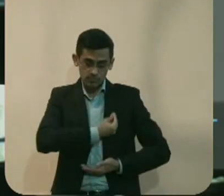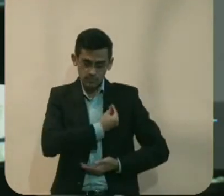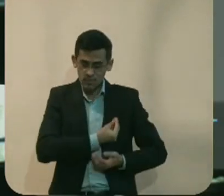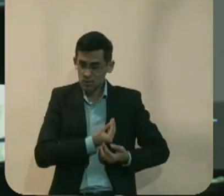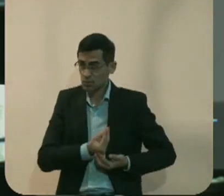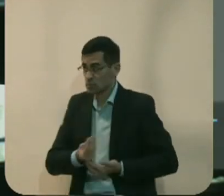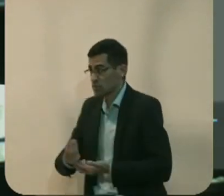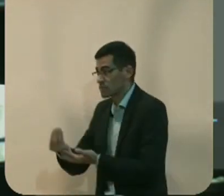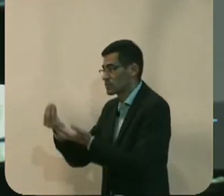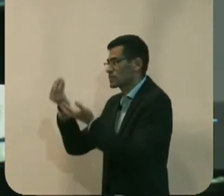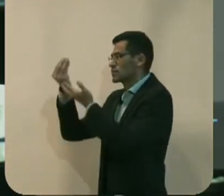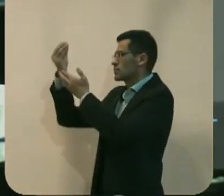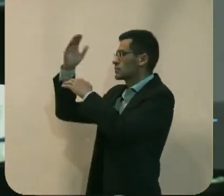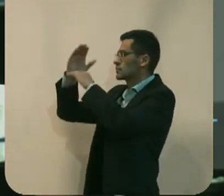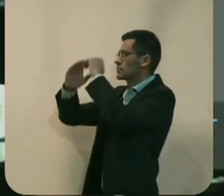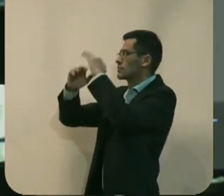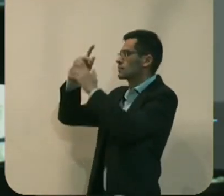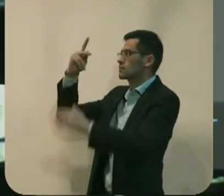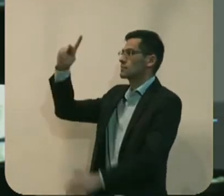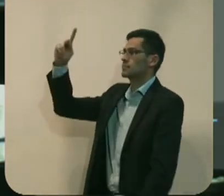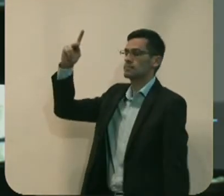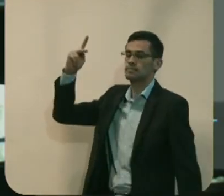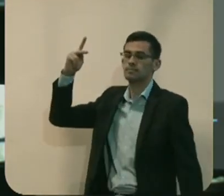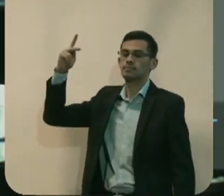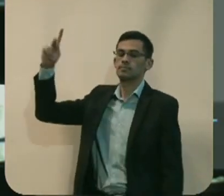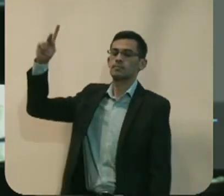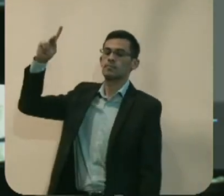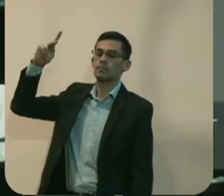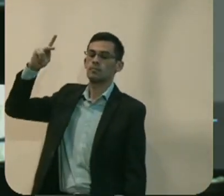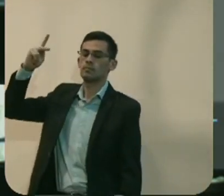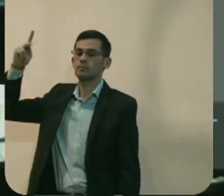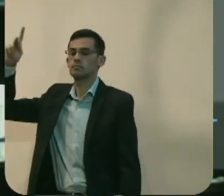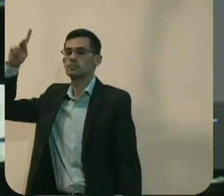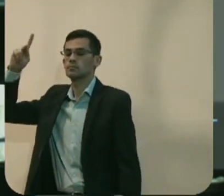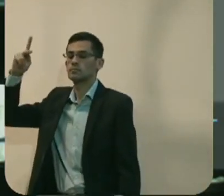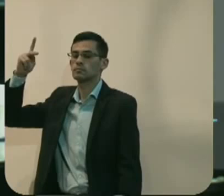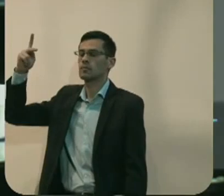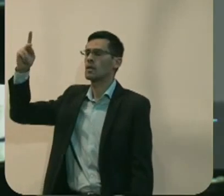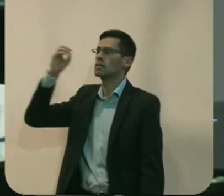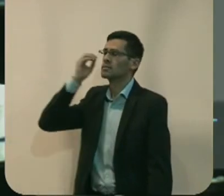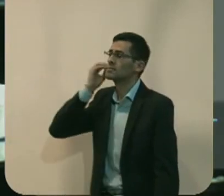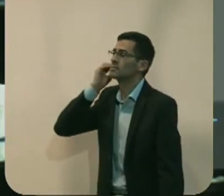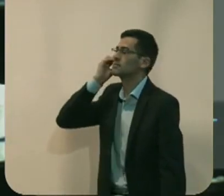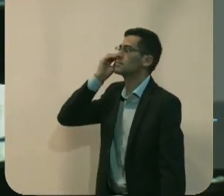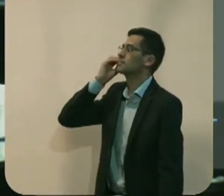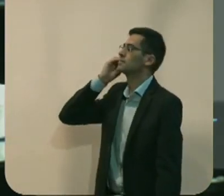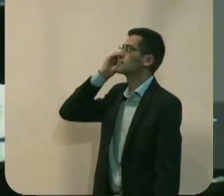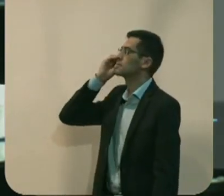entrego tudo a ti, Senhor,